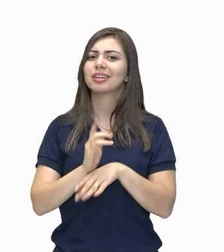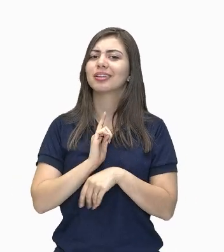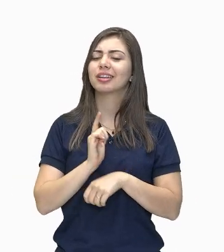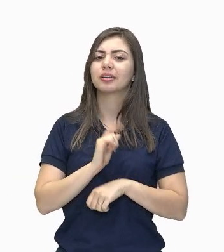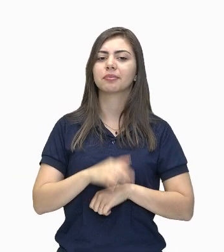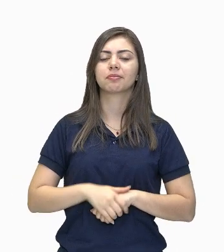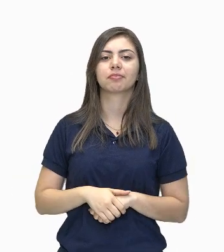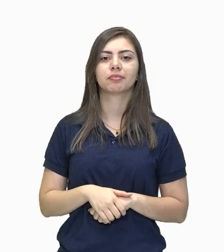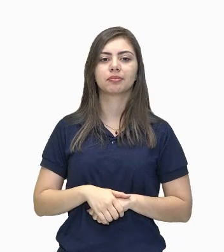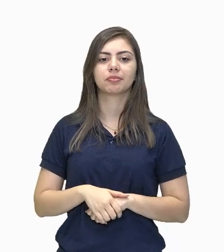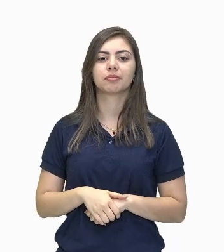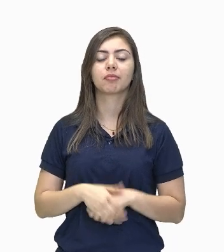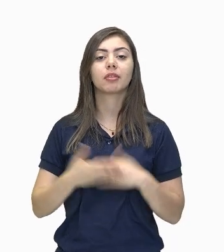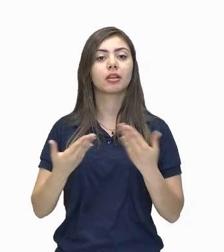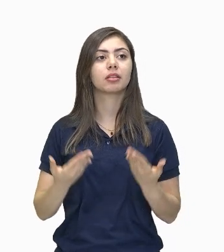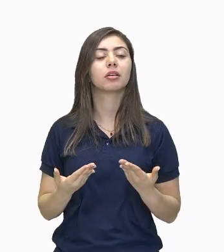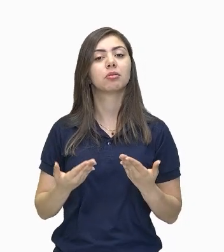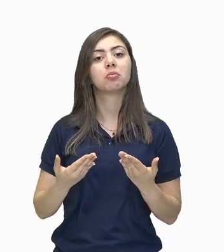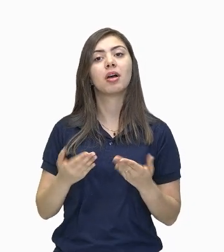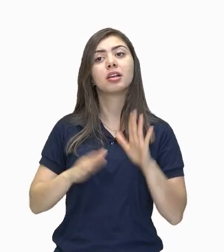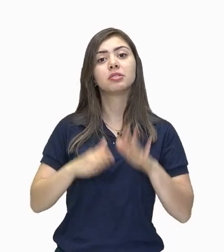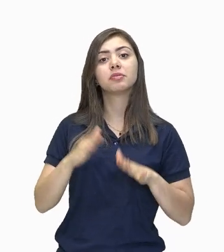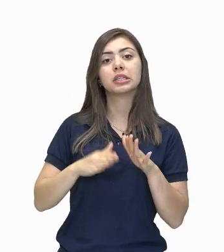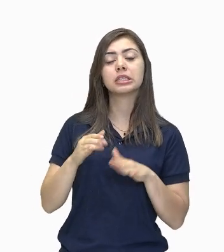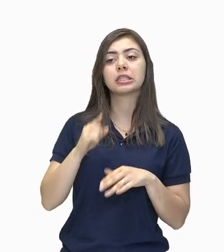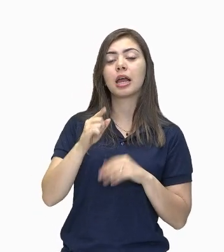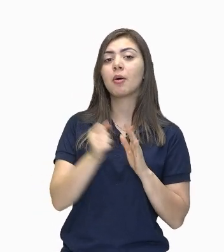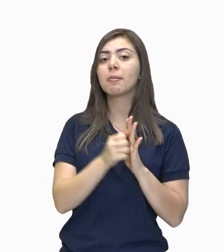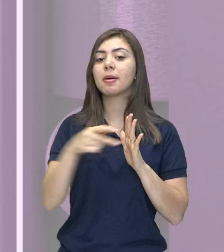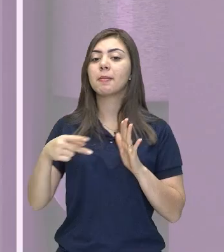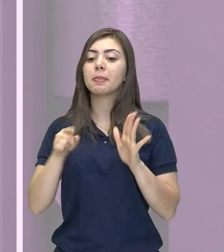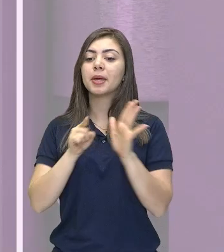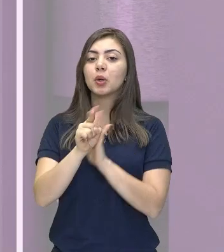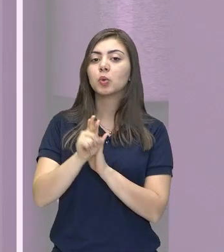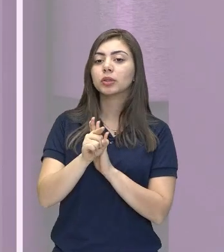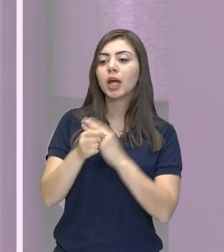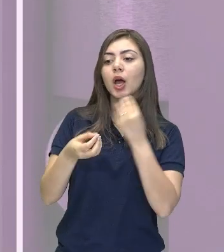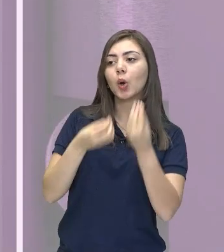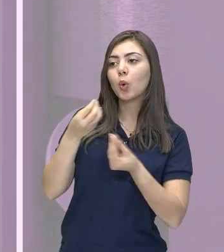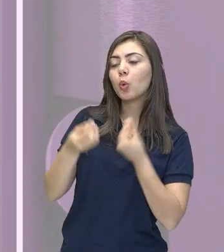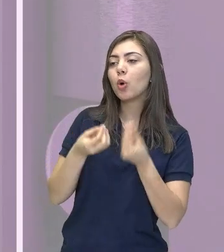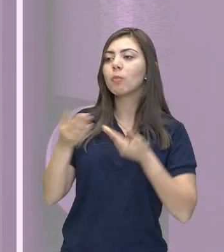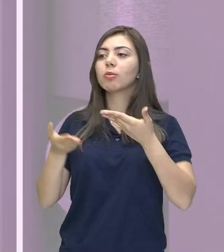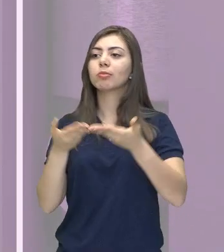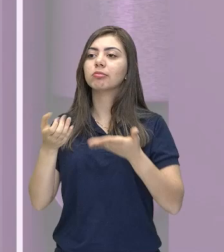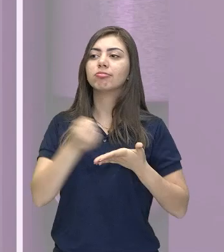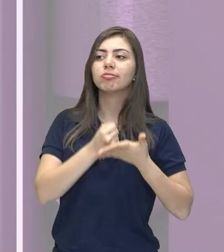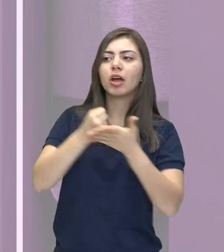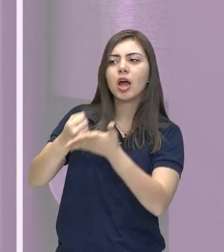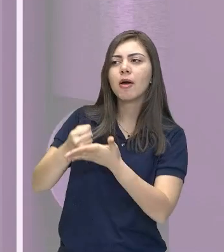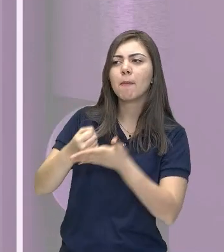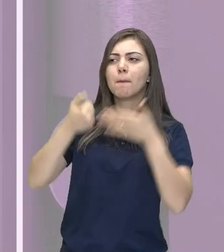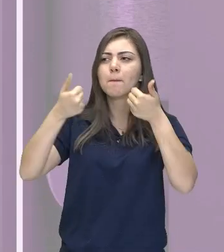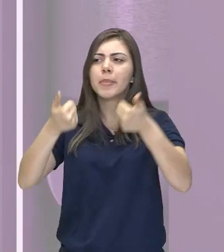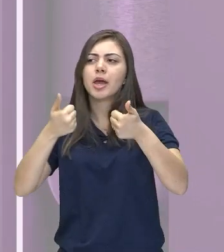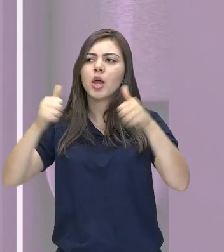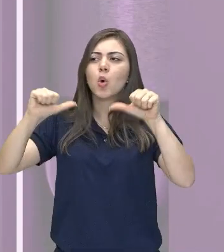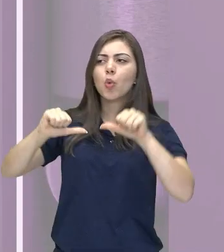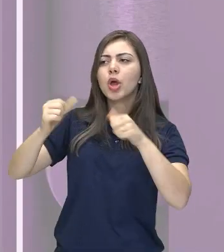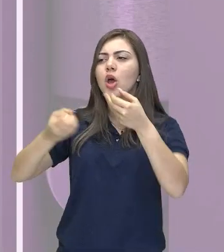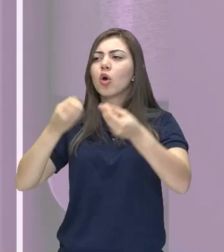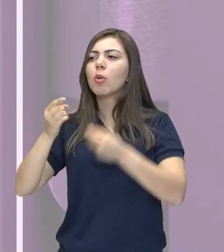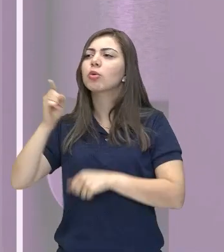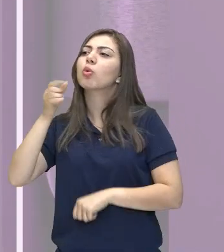em determinado momento, o aplicativo perguntar como é que foi o atendimento, né, perguntando ali a sua opinião.